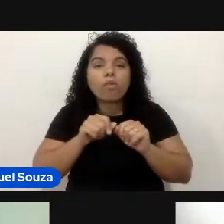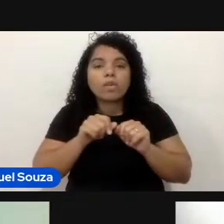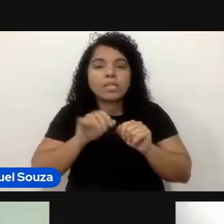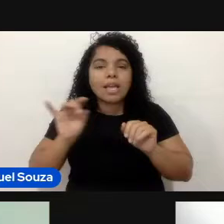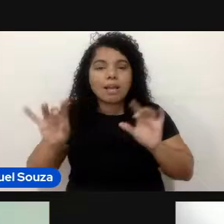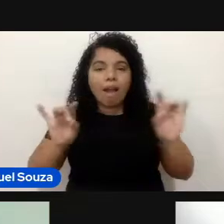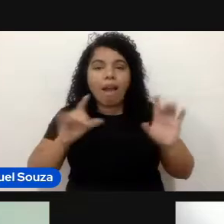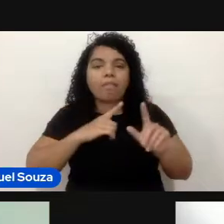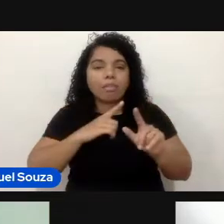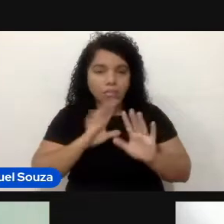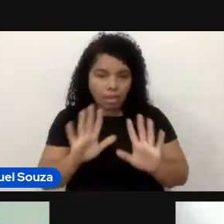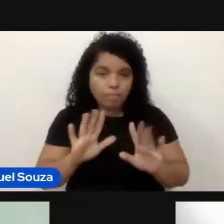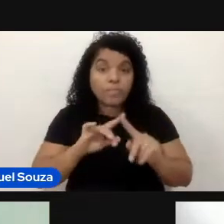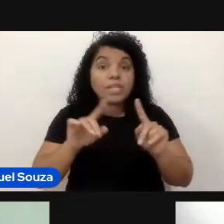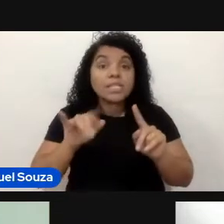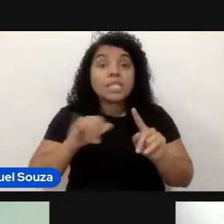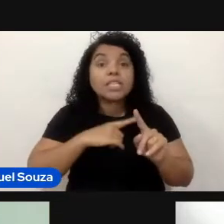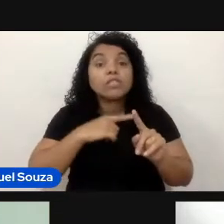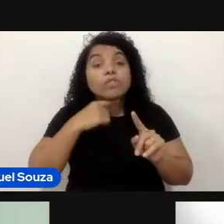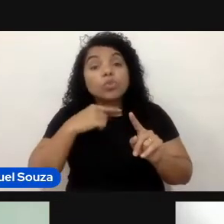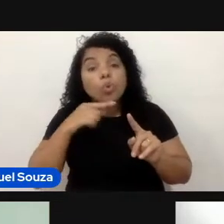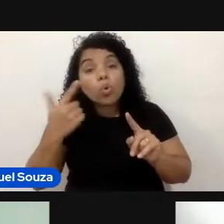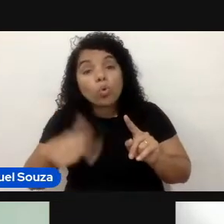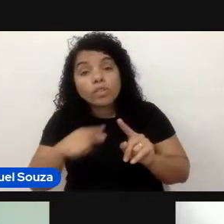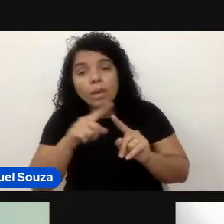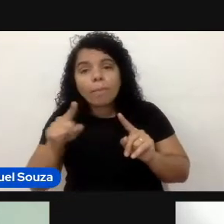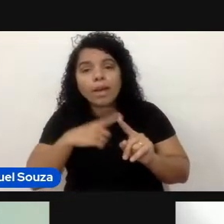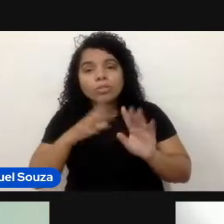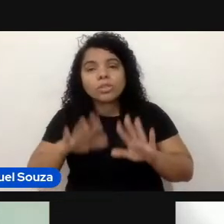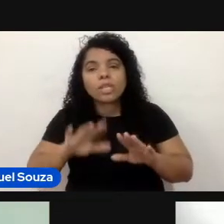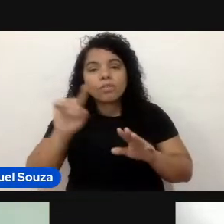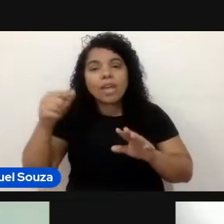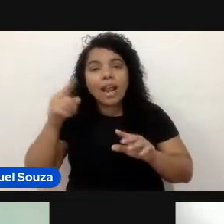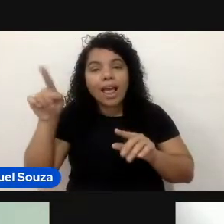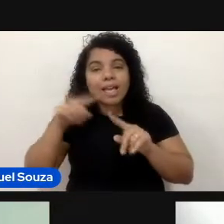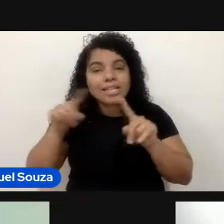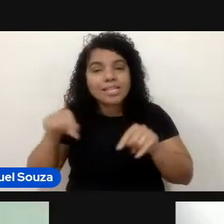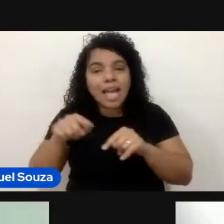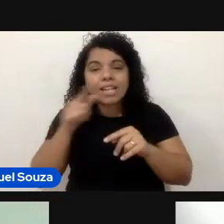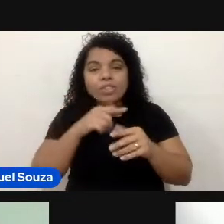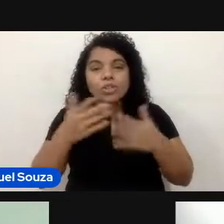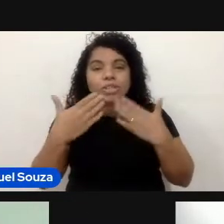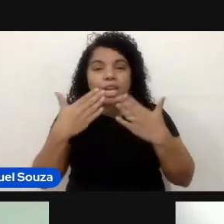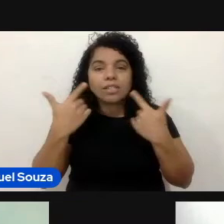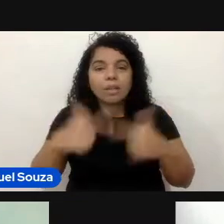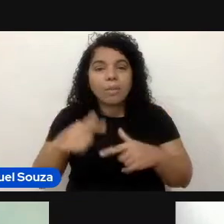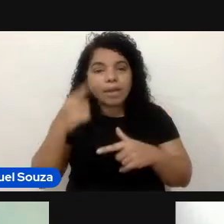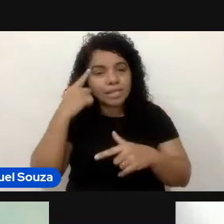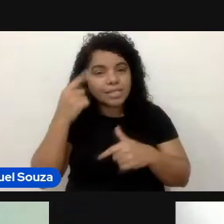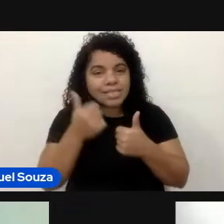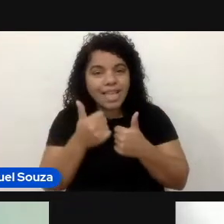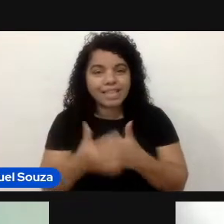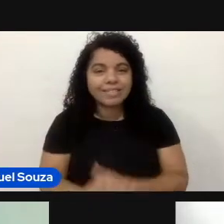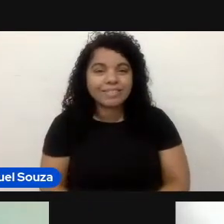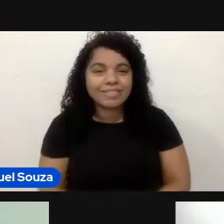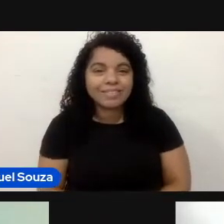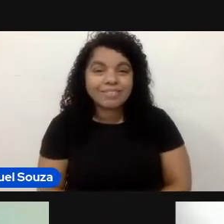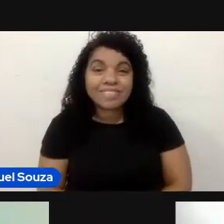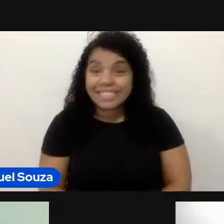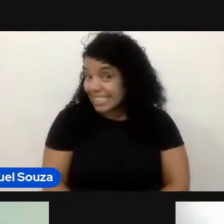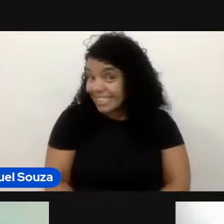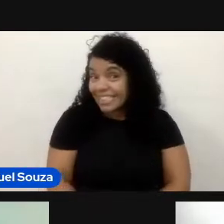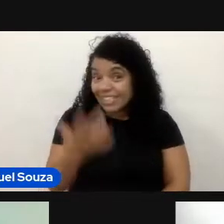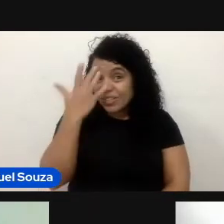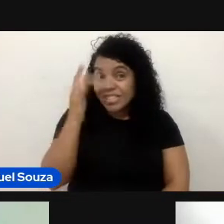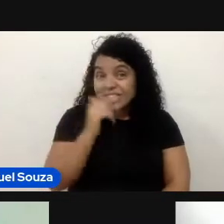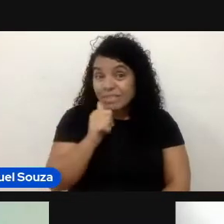né? E se tiverem mais alguma dúvida, eu consigo ficar um tempinho ali na nossa salinha, a gente consegue trocar mais alguma ideia também. Não sei se as meninas conseguem,